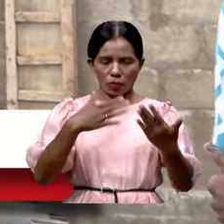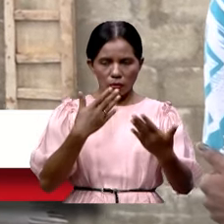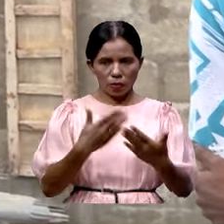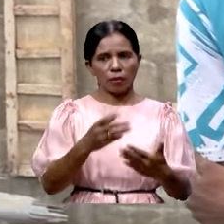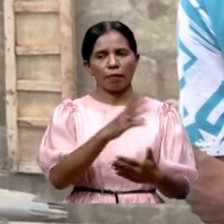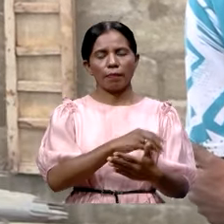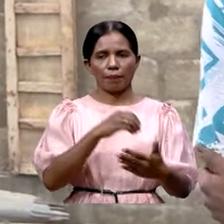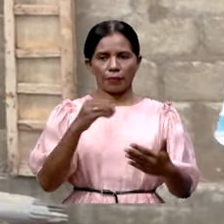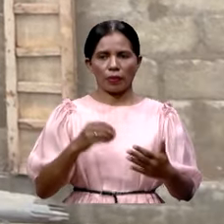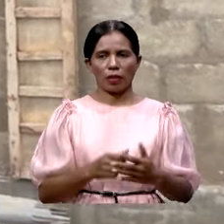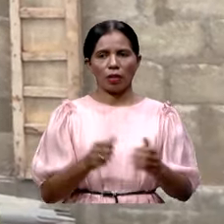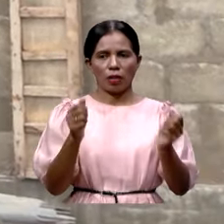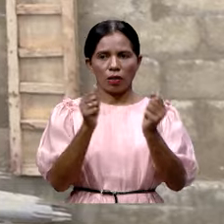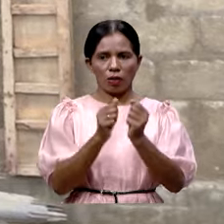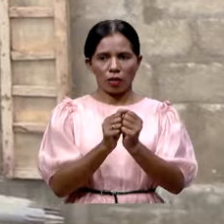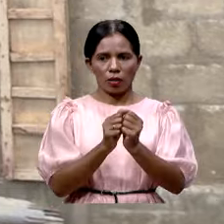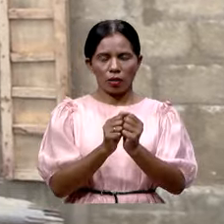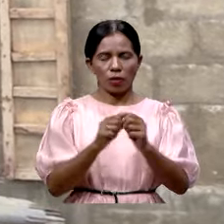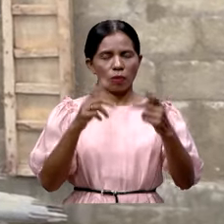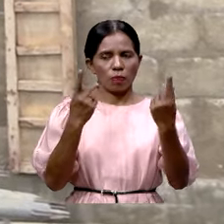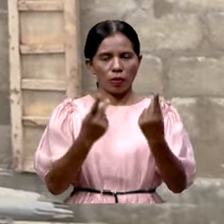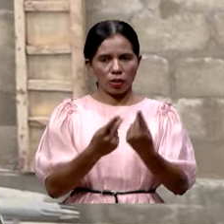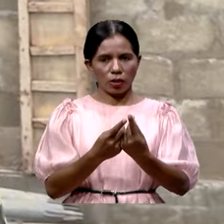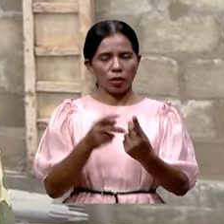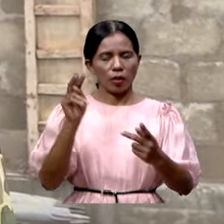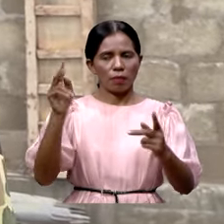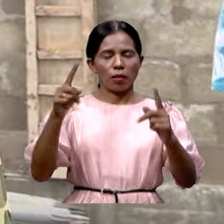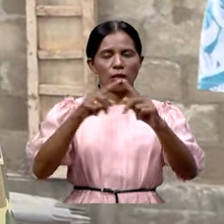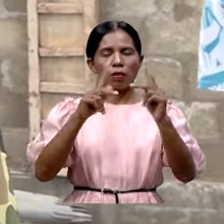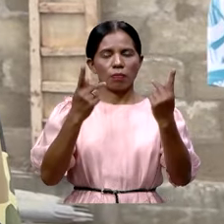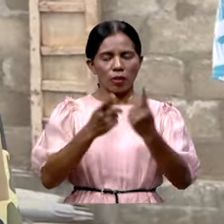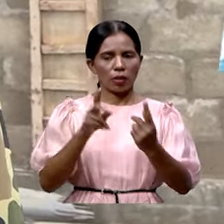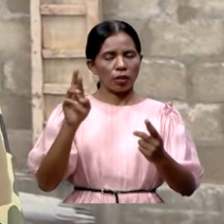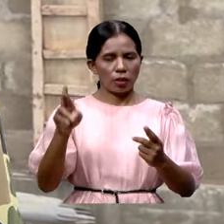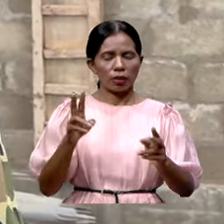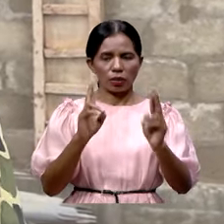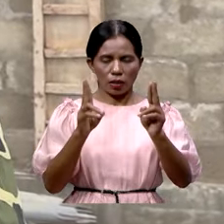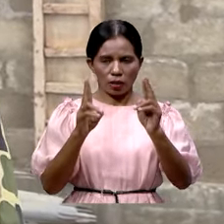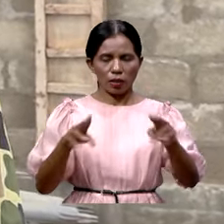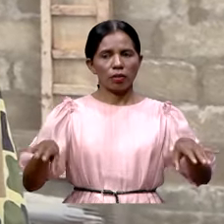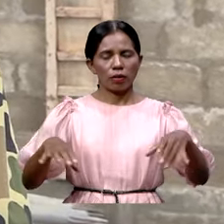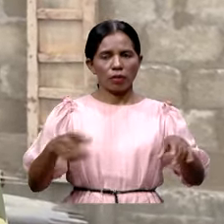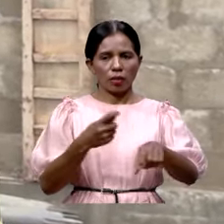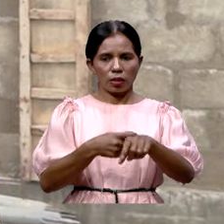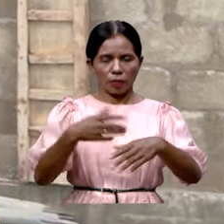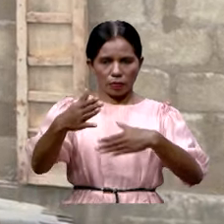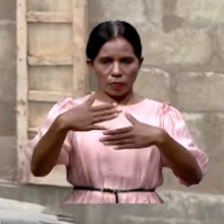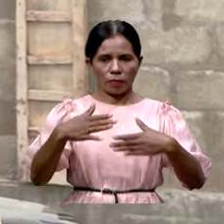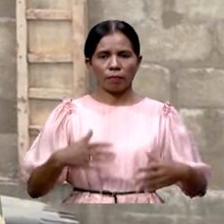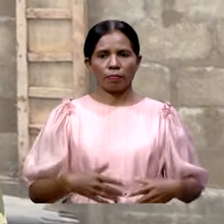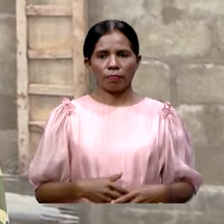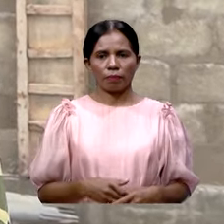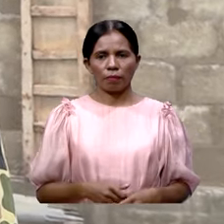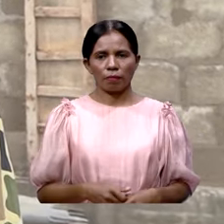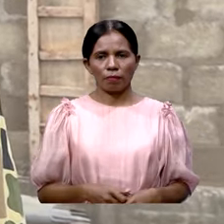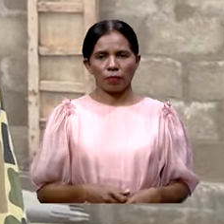no ho empresa va companhia rássica, a tu bele acelera lá este serviço e a tempo para.